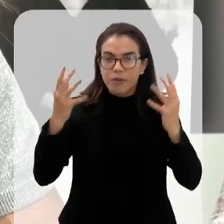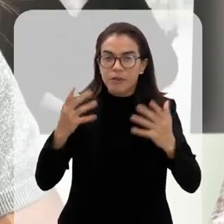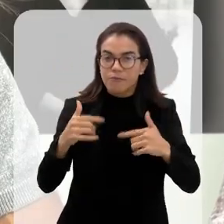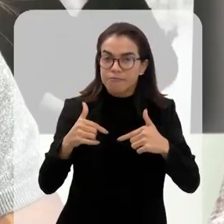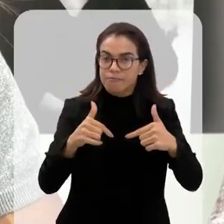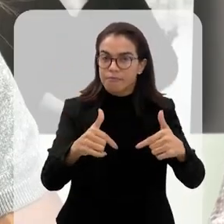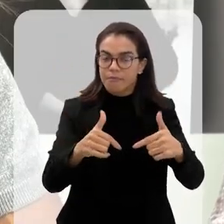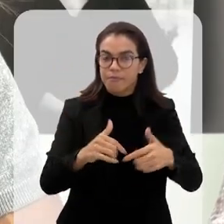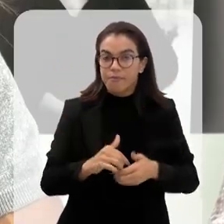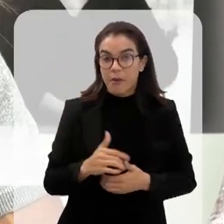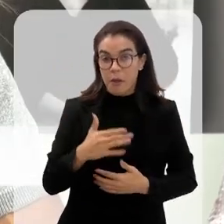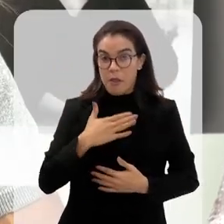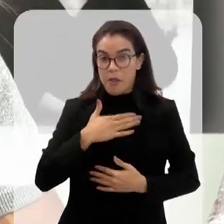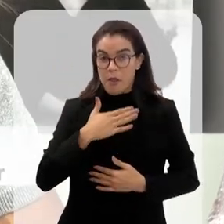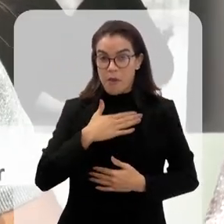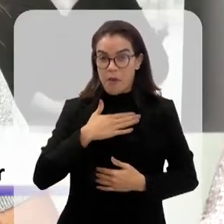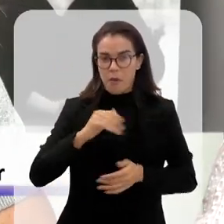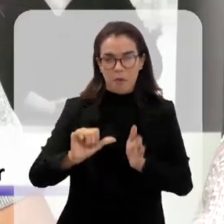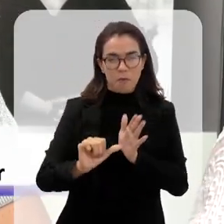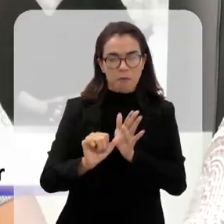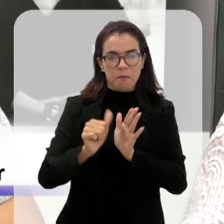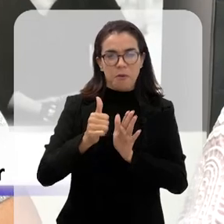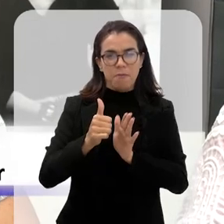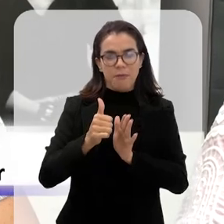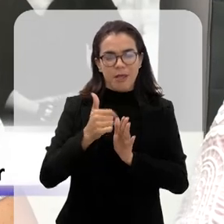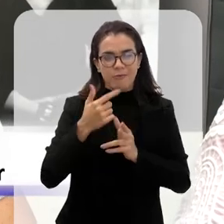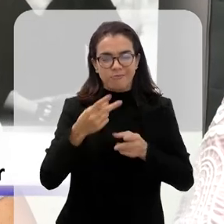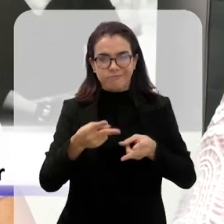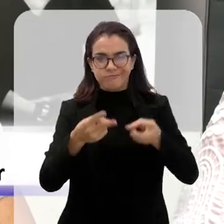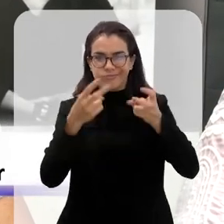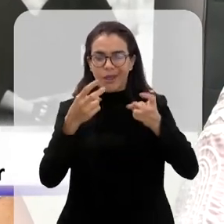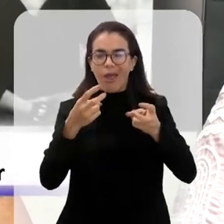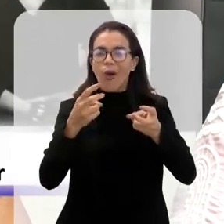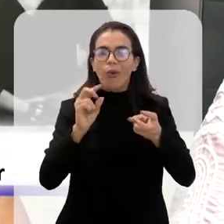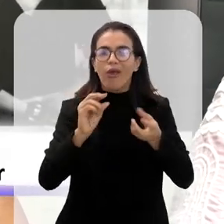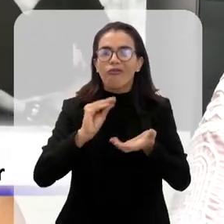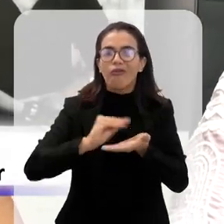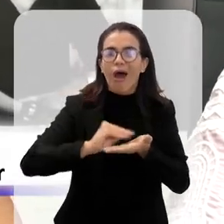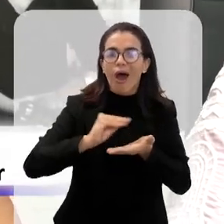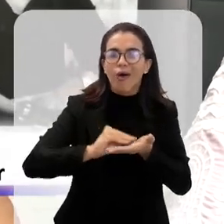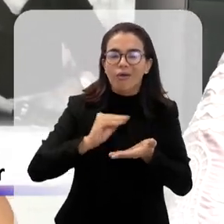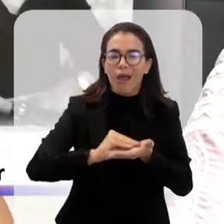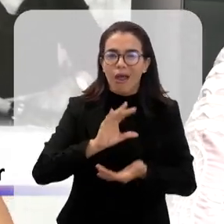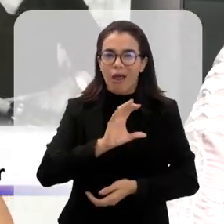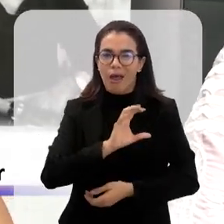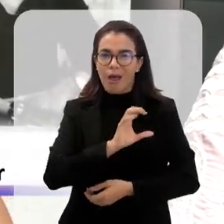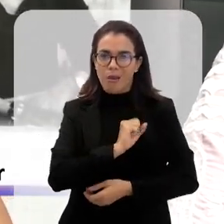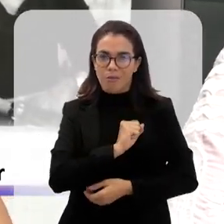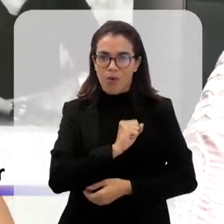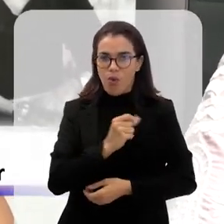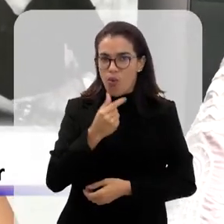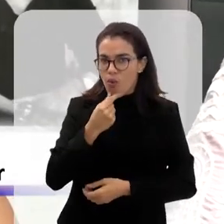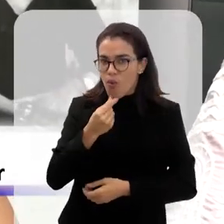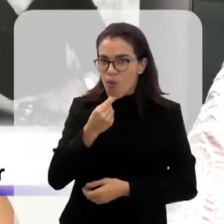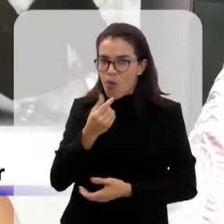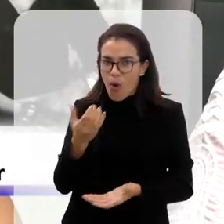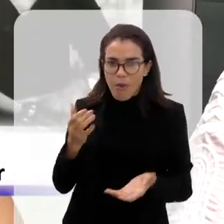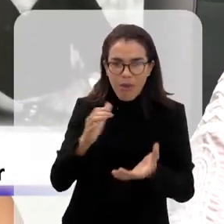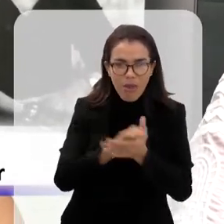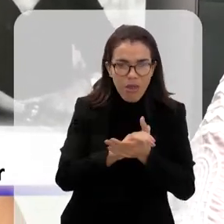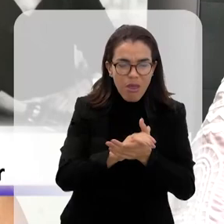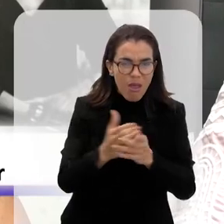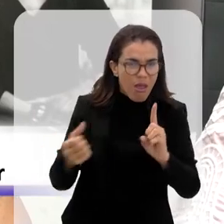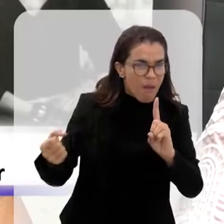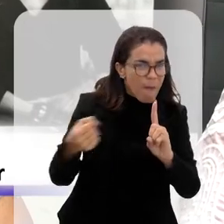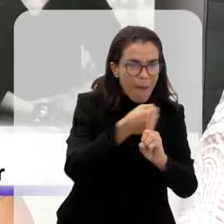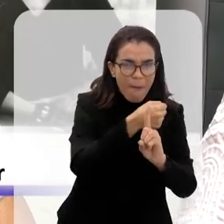Bem, eu no primeiro momento acho que é o desamor, né? Não é amor. Aquele homem que está com aquela mulher e bate